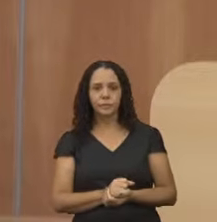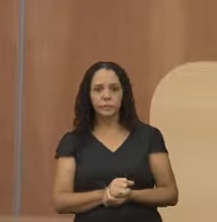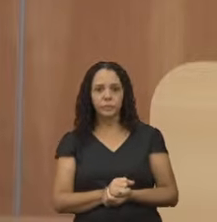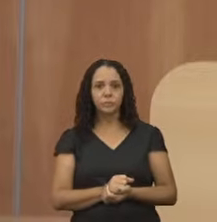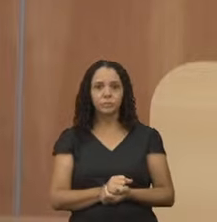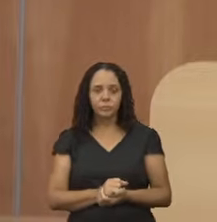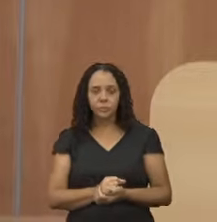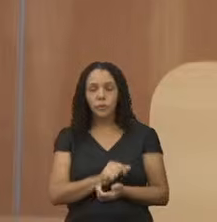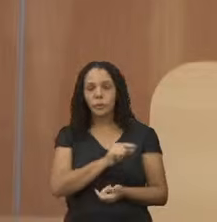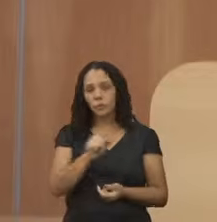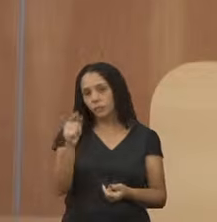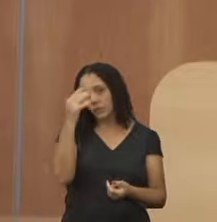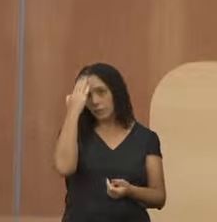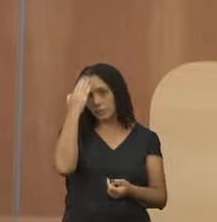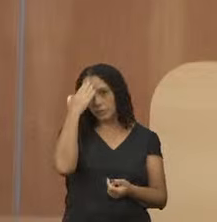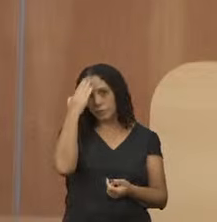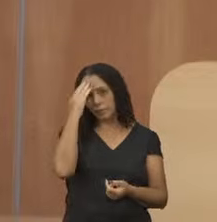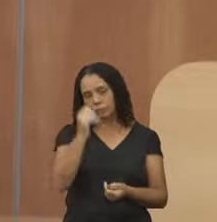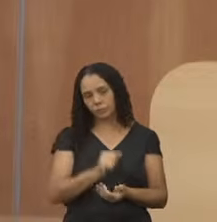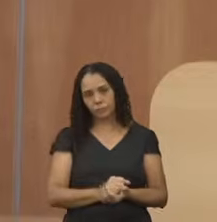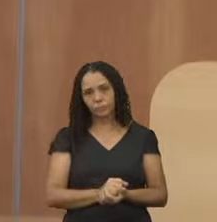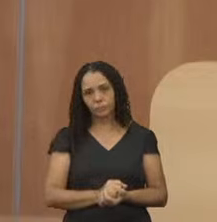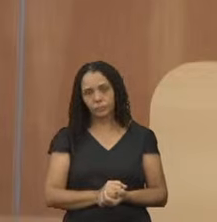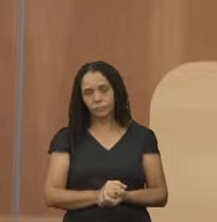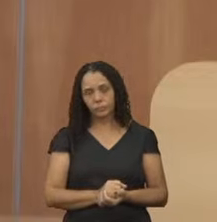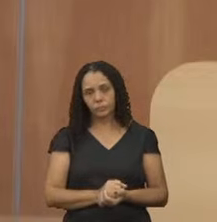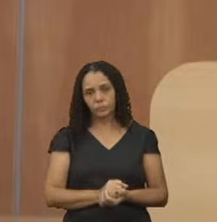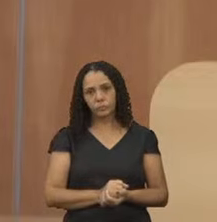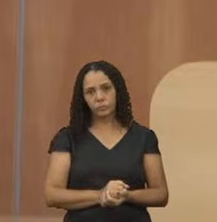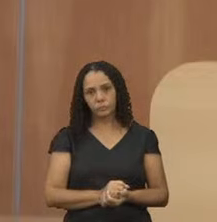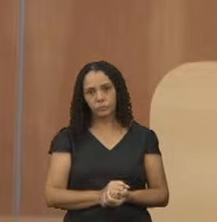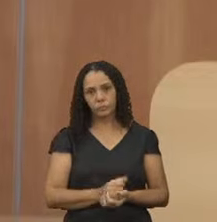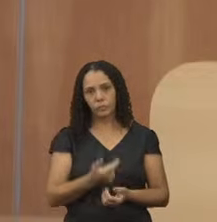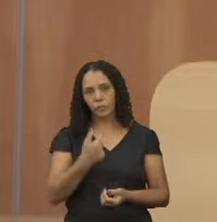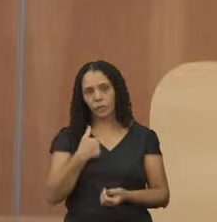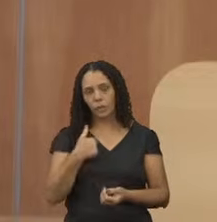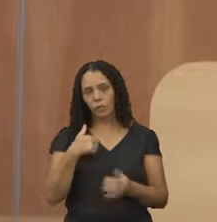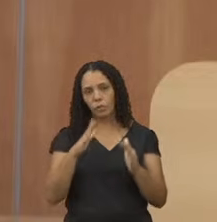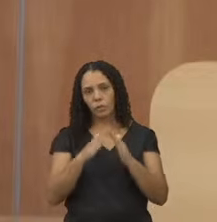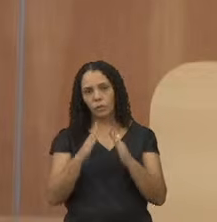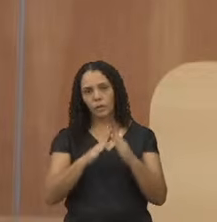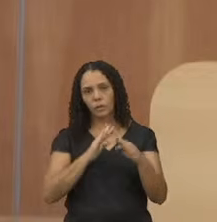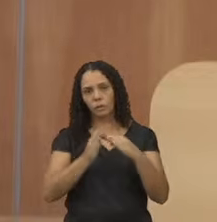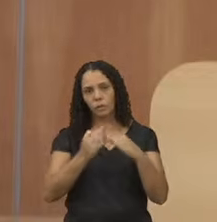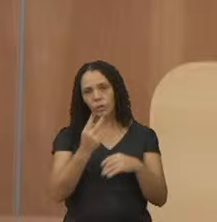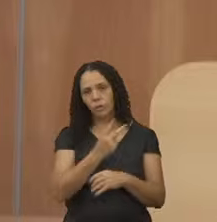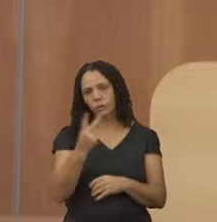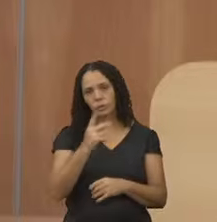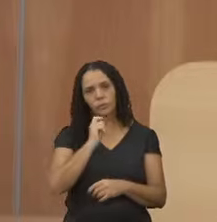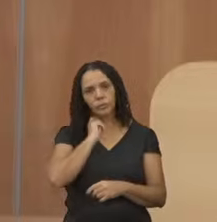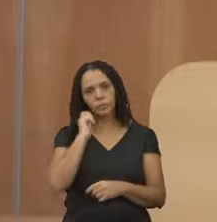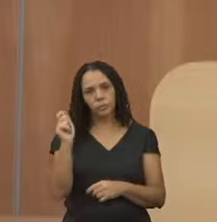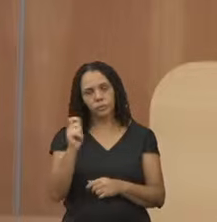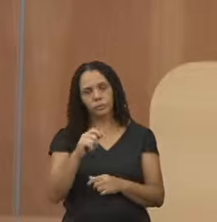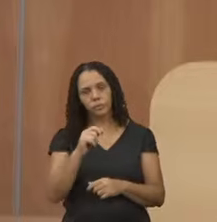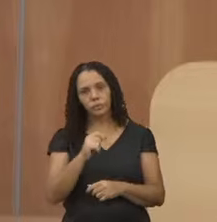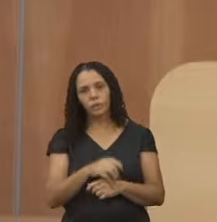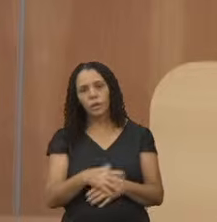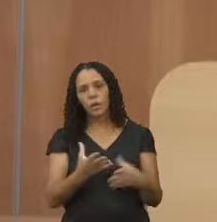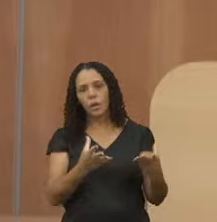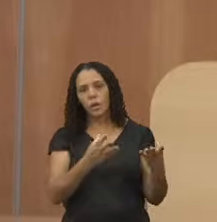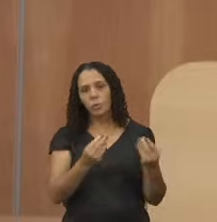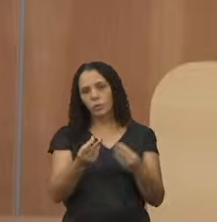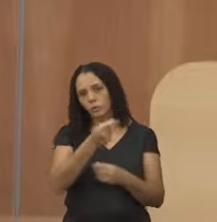Como vocês sabem, vereador Joex, eu fui morador 22 de abril, e muita